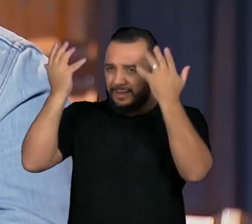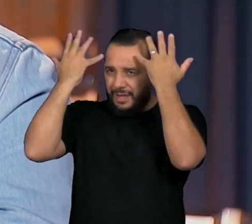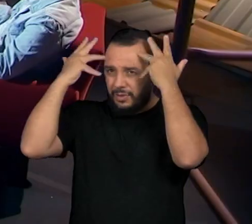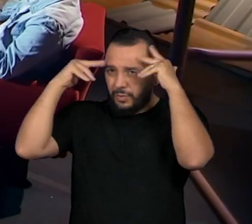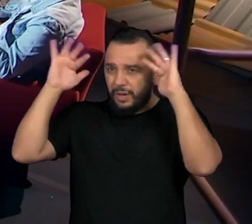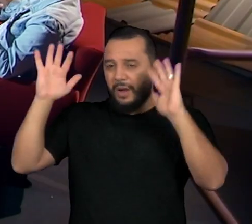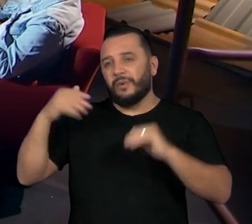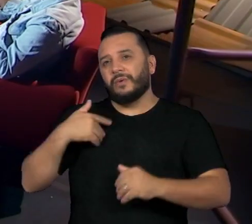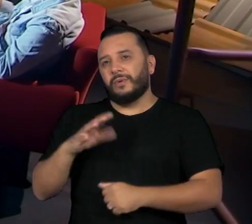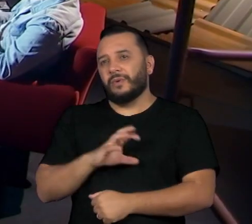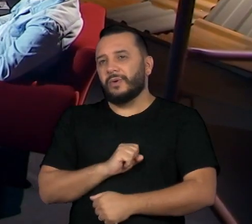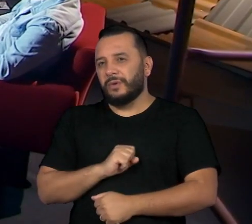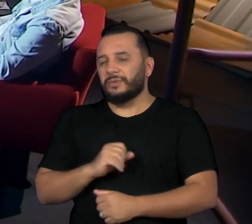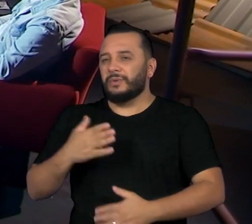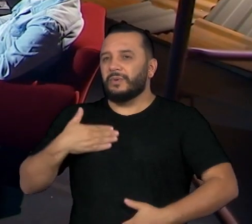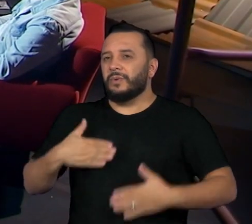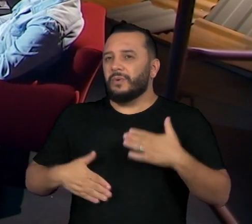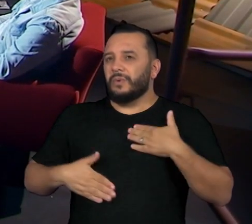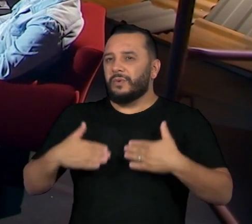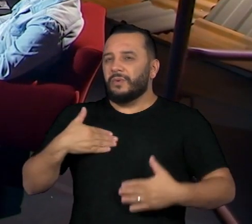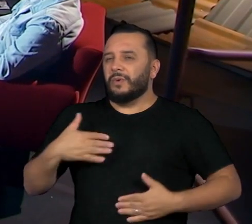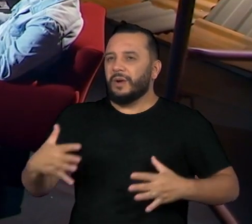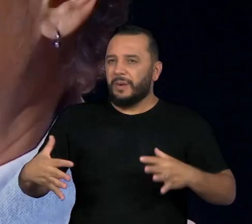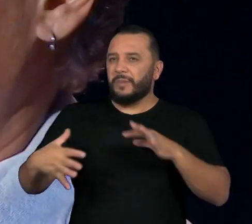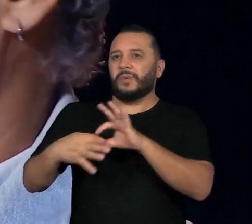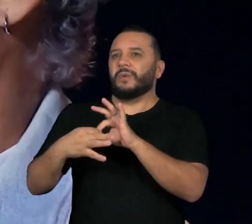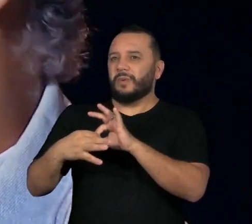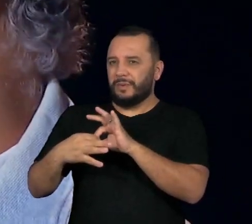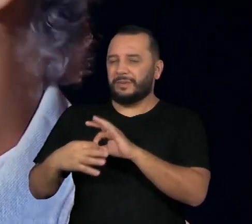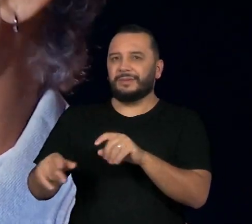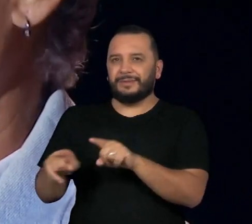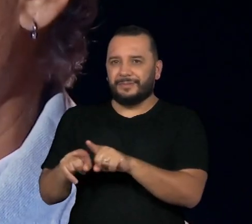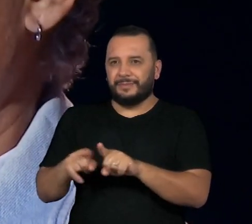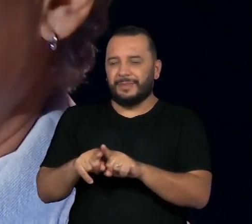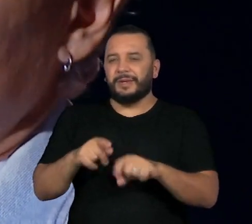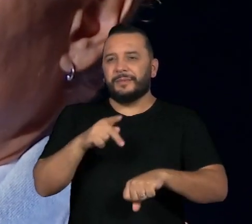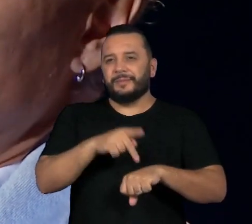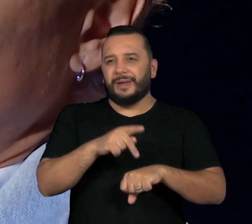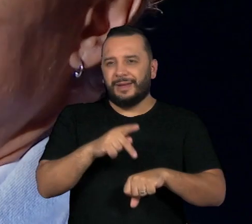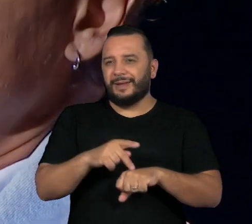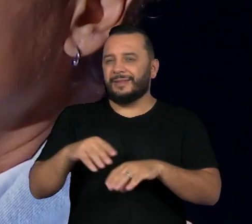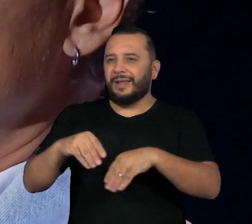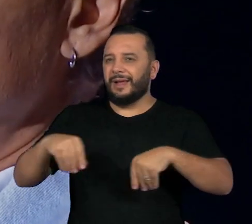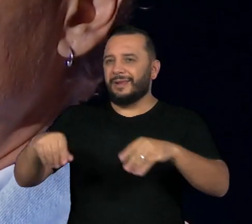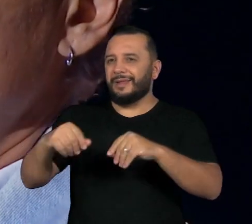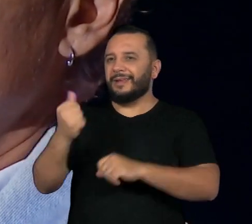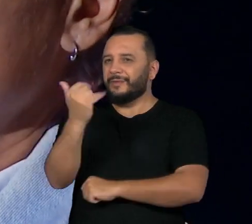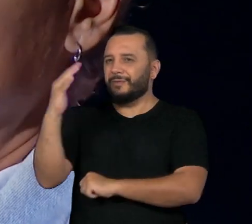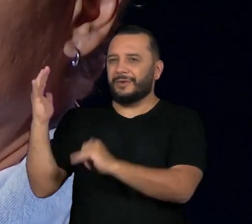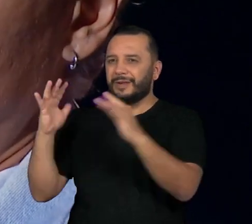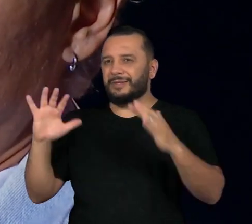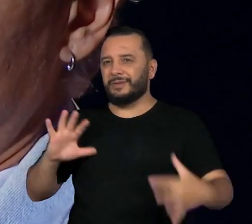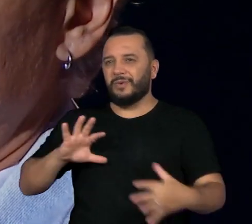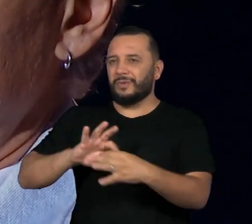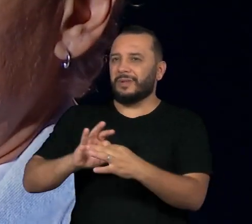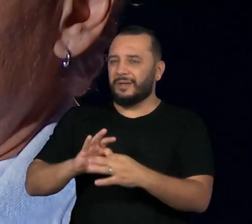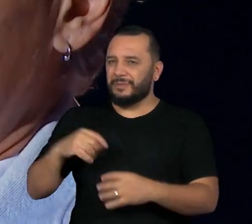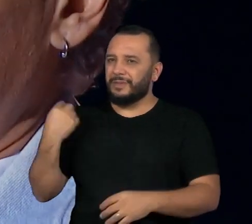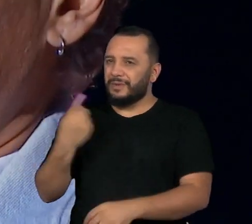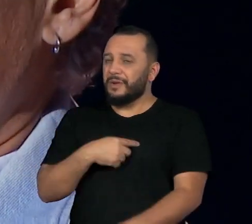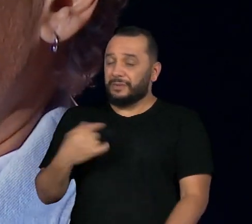contato com o próprio corpo e do contato com a pedra, com a areia, com a floresta. Isso é muito importante para a